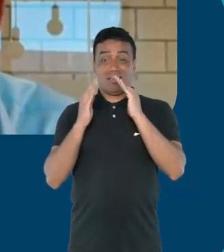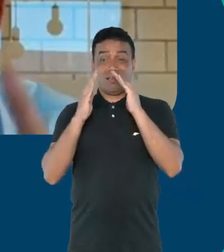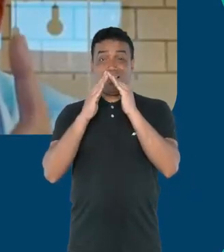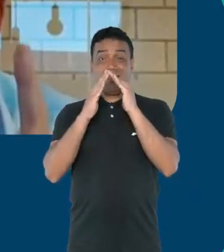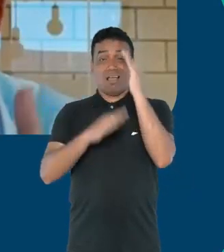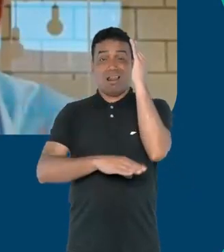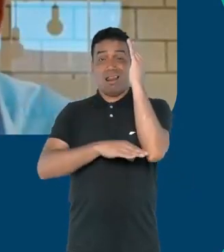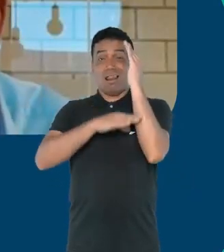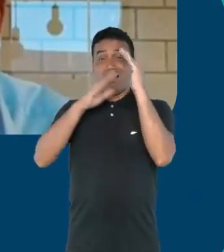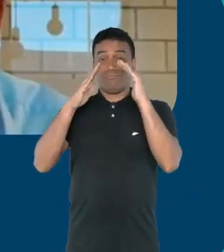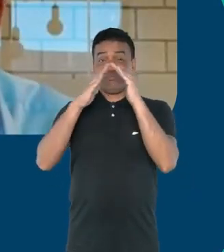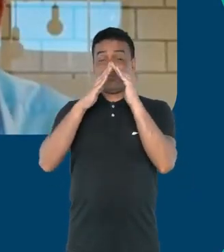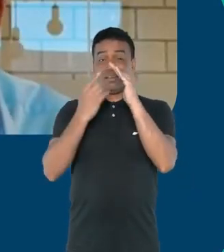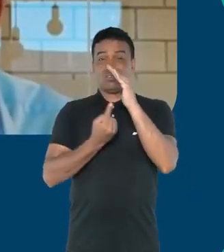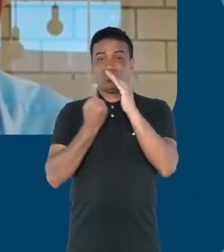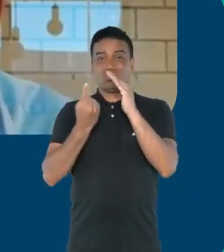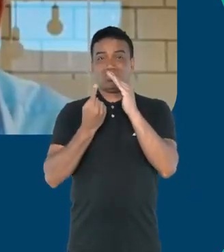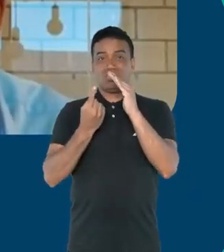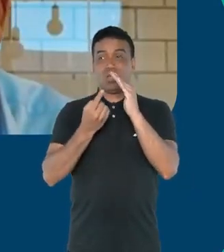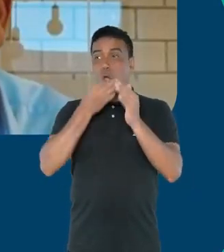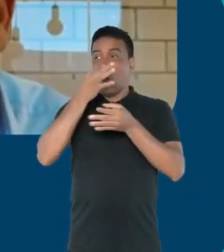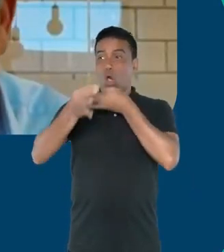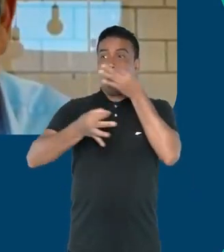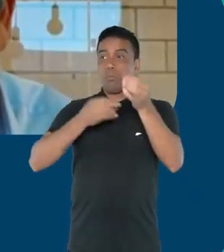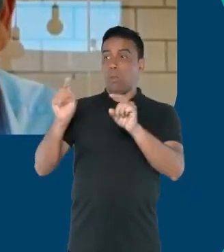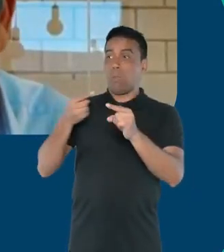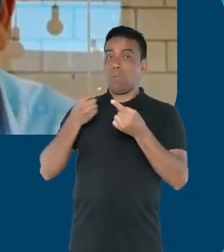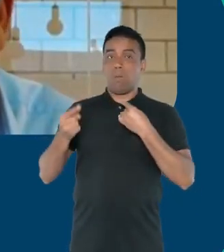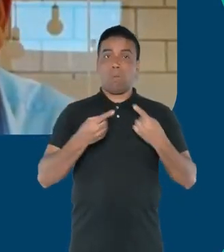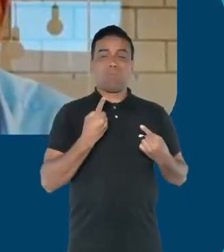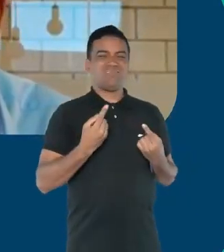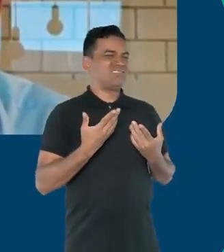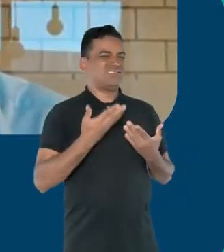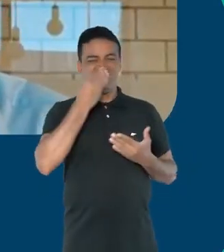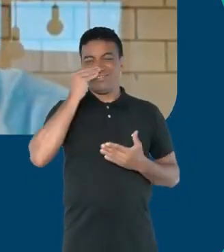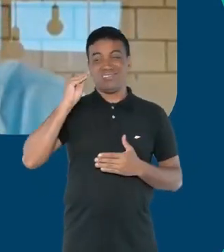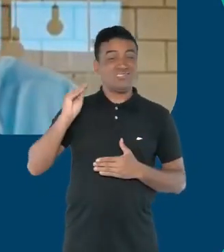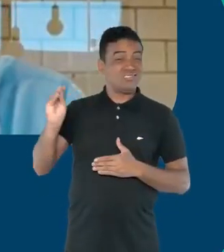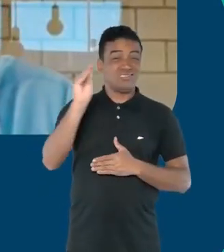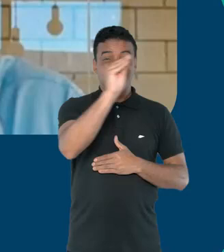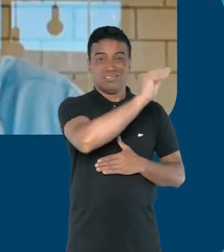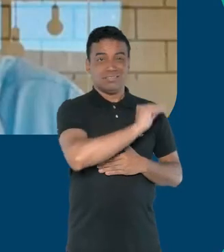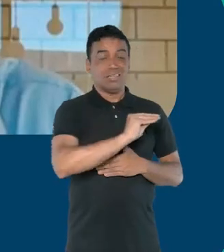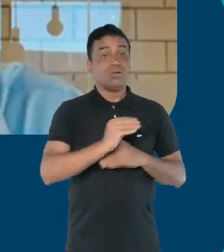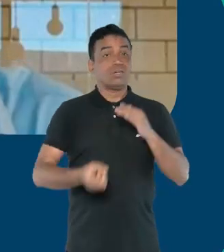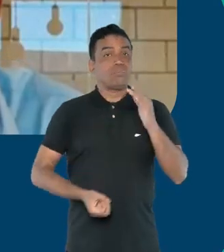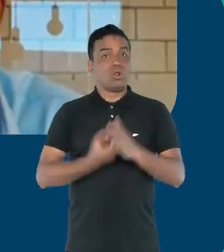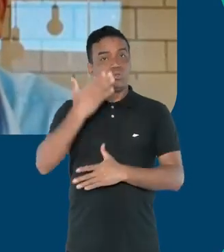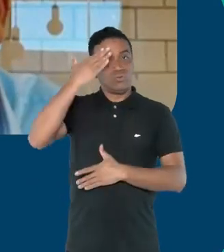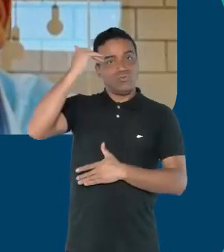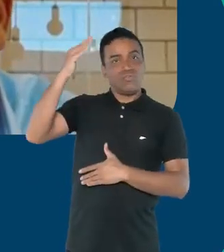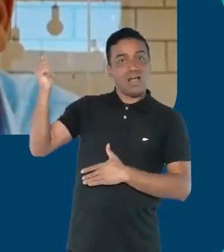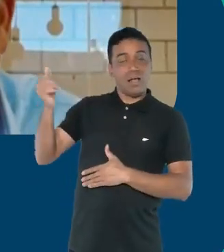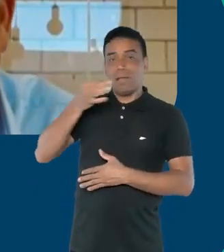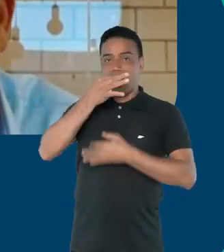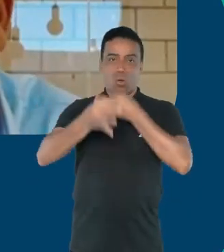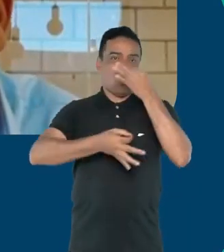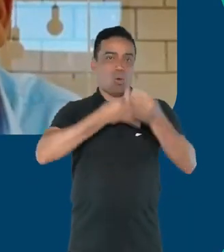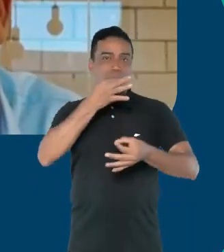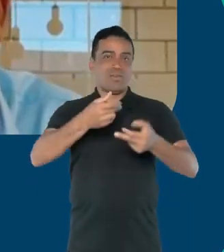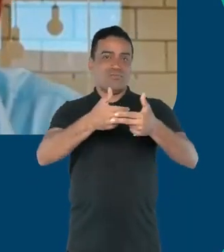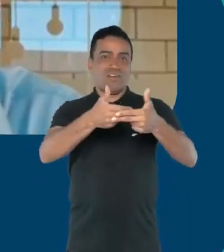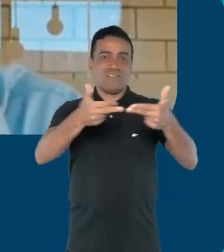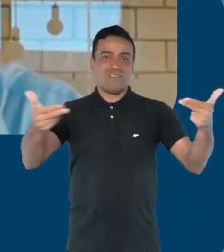melhor você abrir mão das opiniões alheias. Porque o que produz a fama são as opiniões